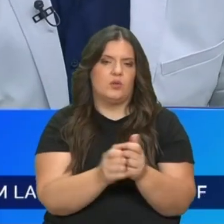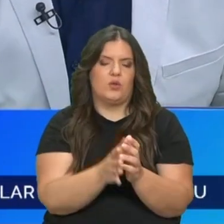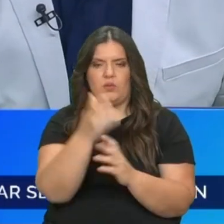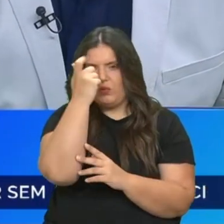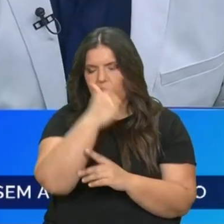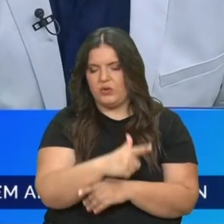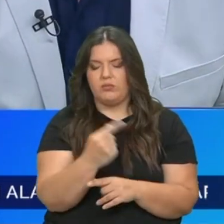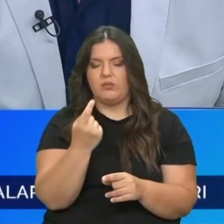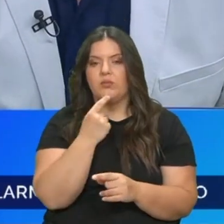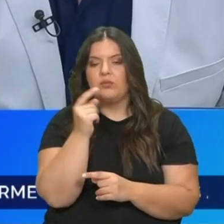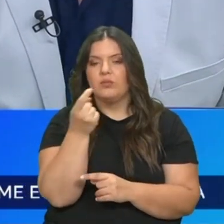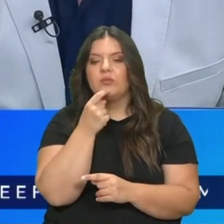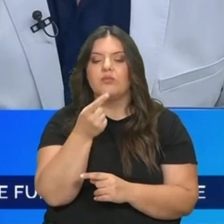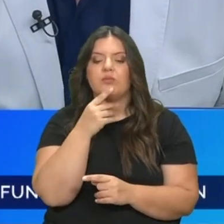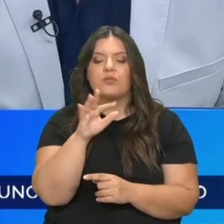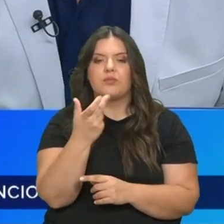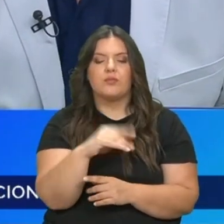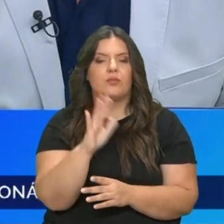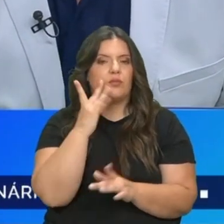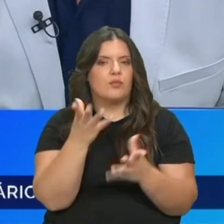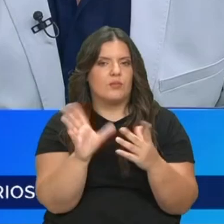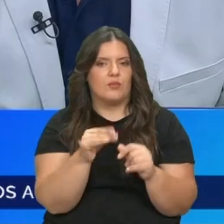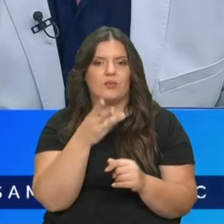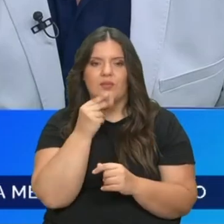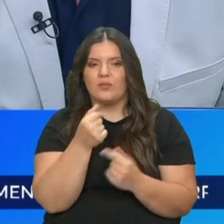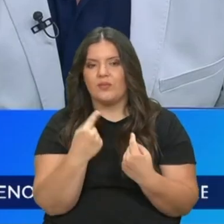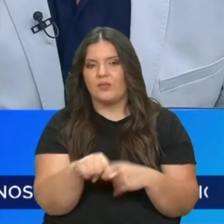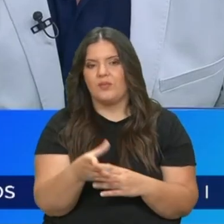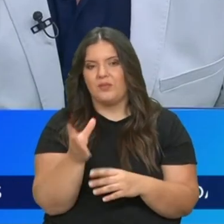meteorito marciano que afinal tem muitas mais novelas terrestres. É quando